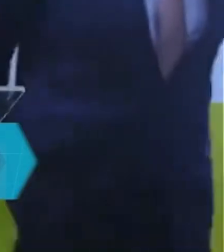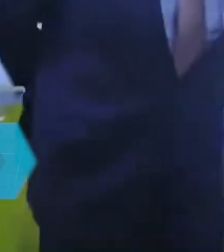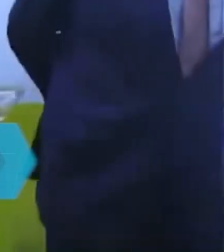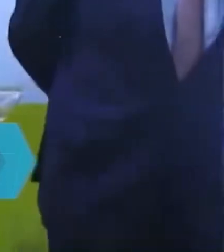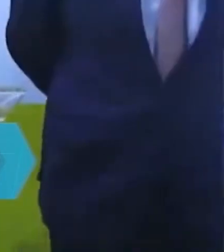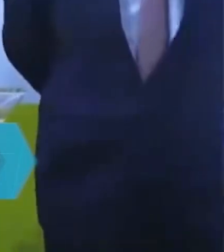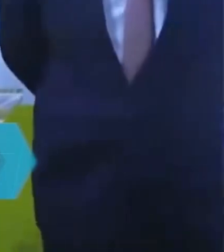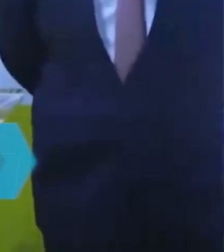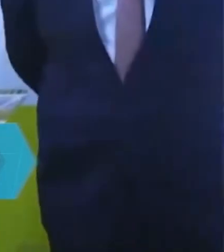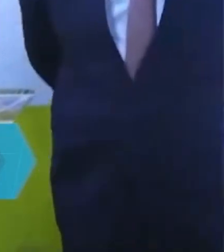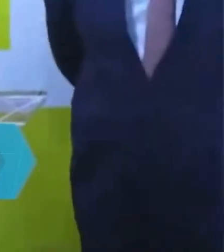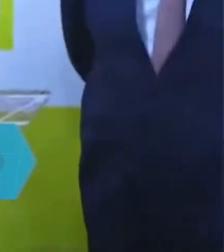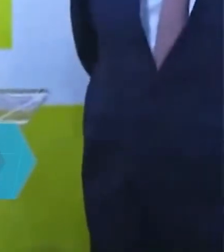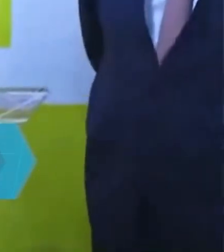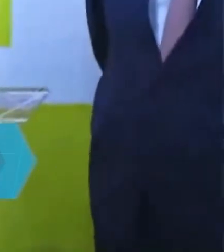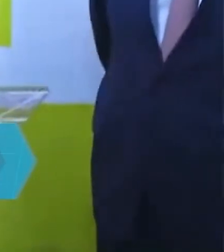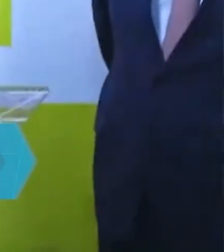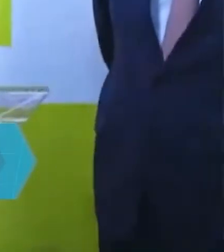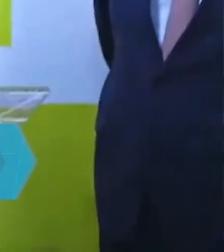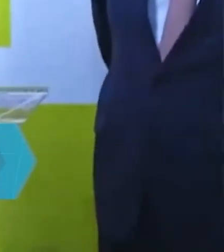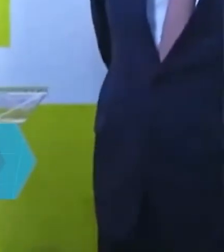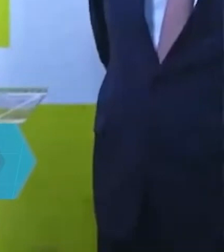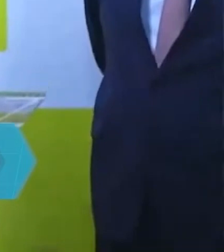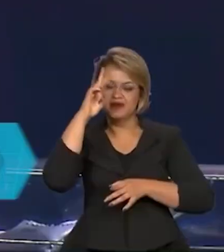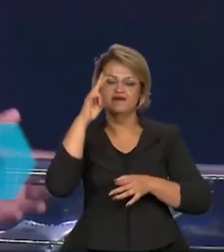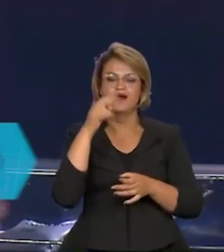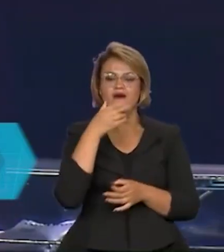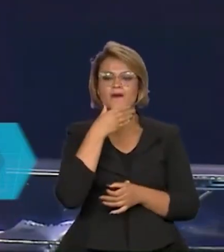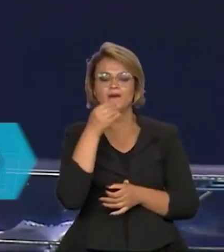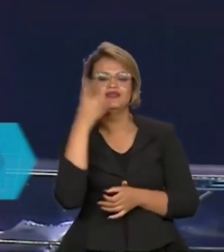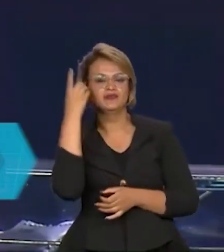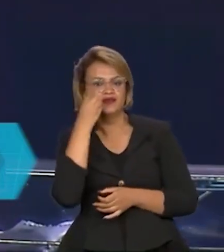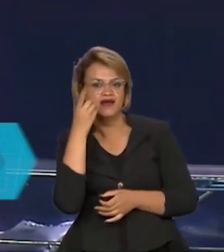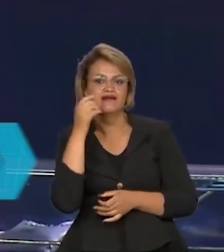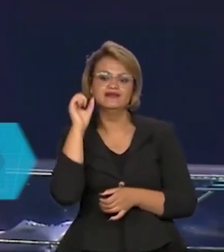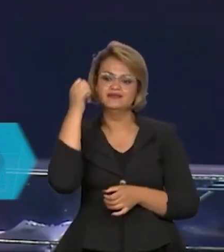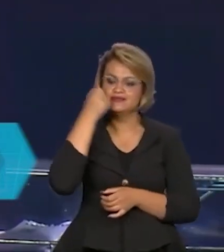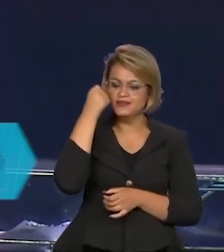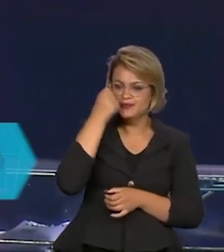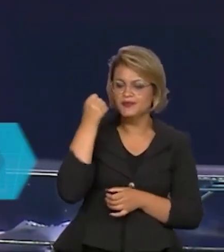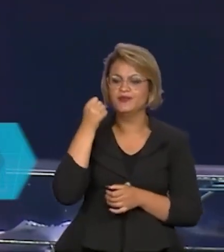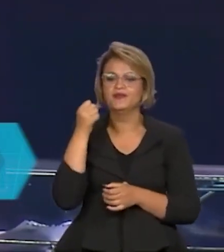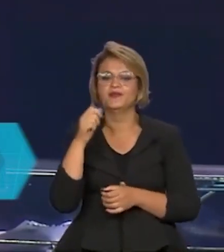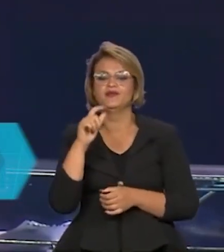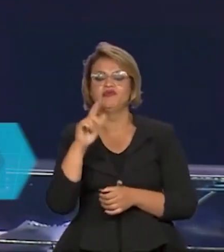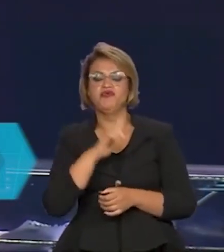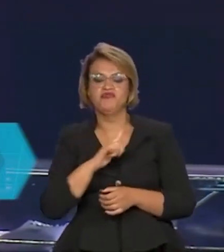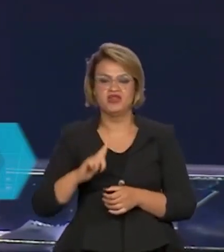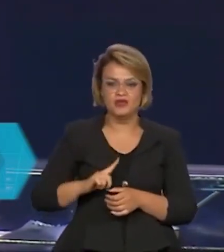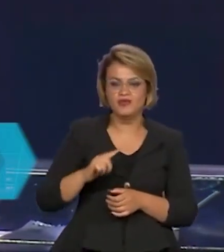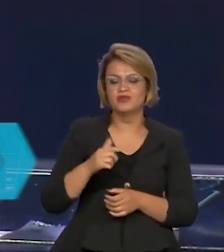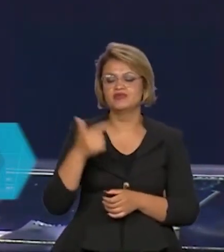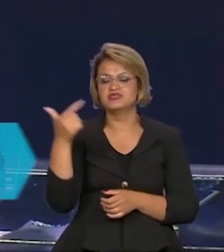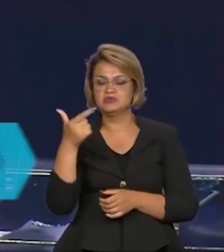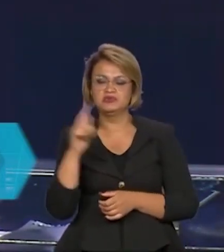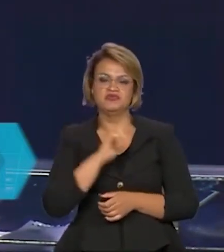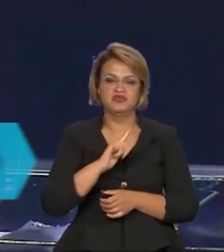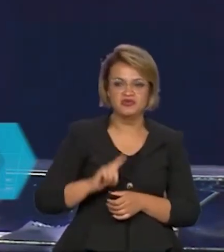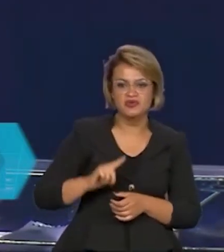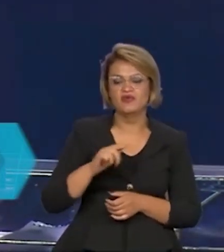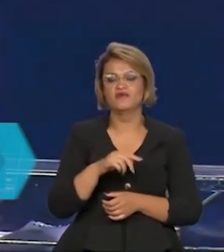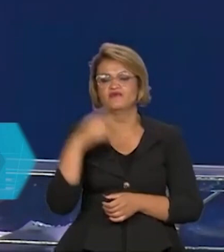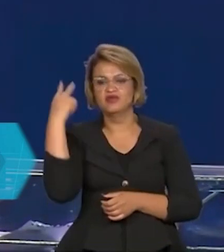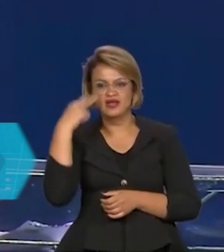segunda Marcha dos legislativos municipais o encontro foi organizado pela uvb a união dos vereadores do Brasil